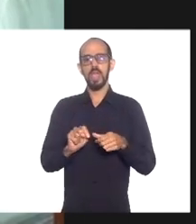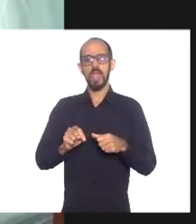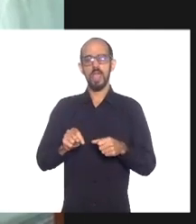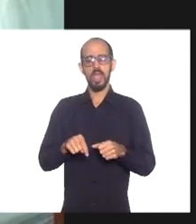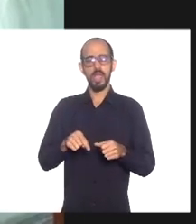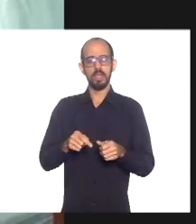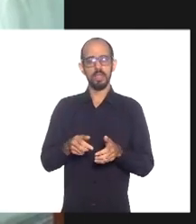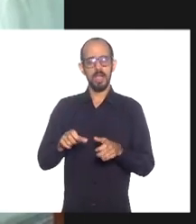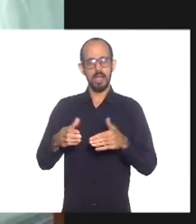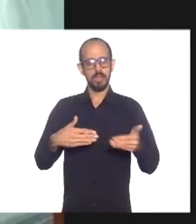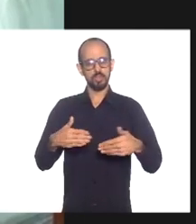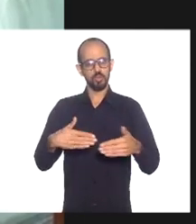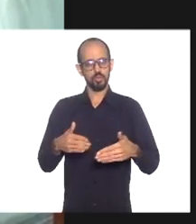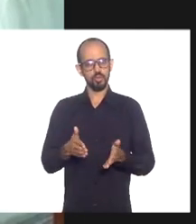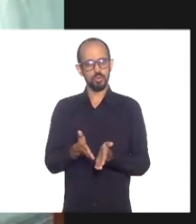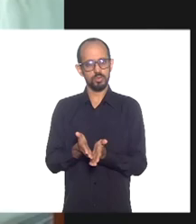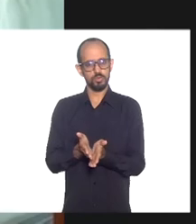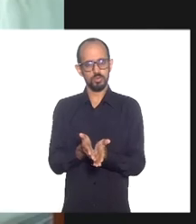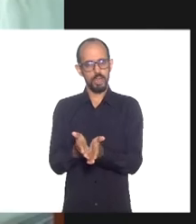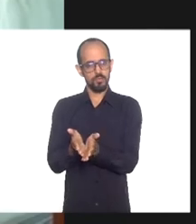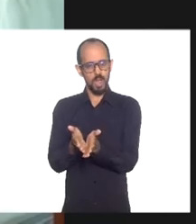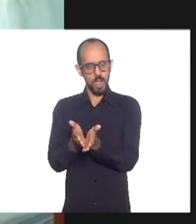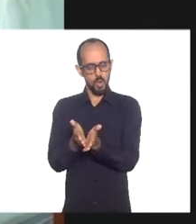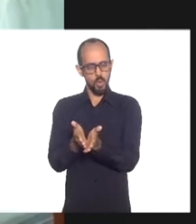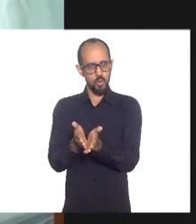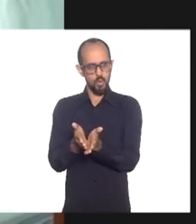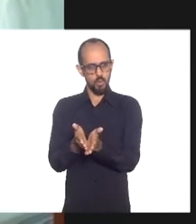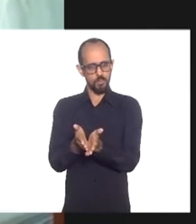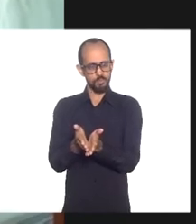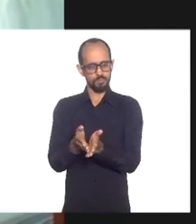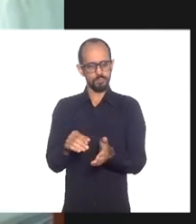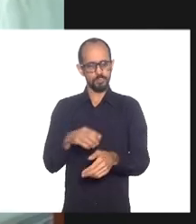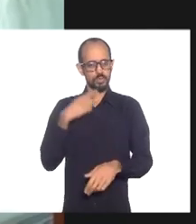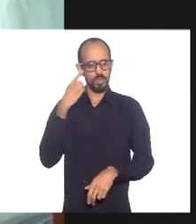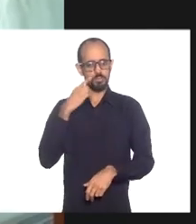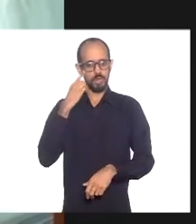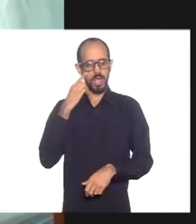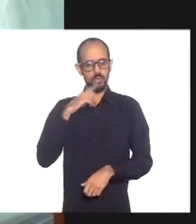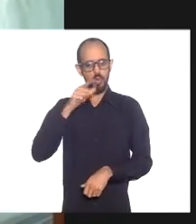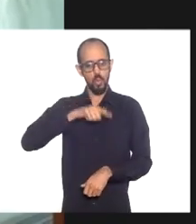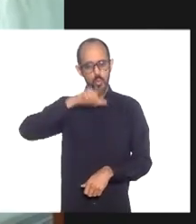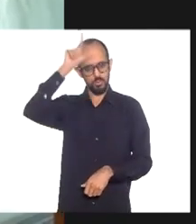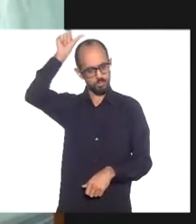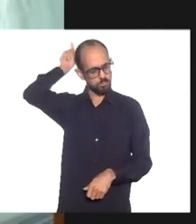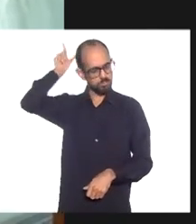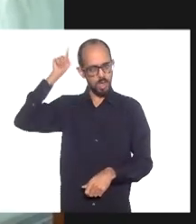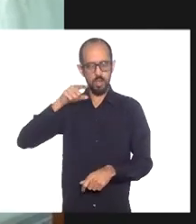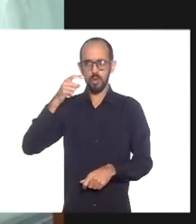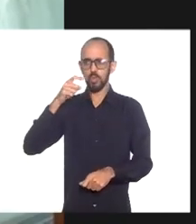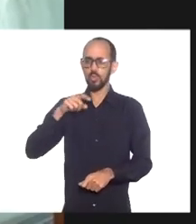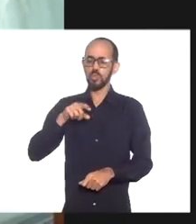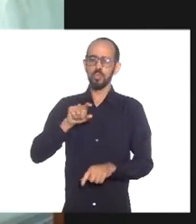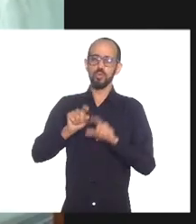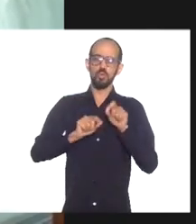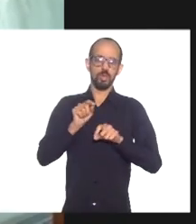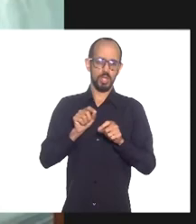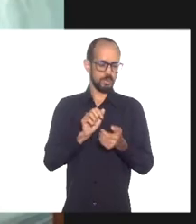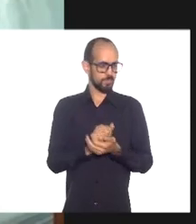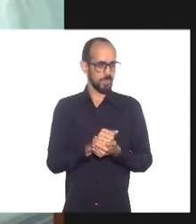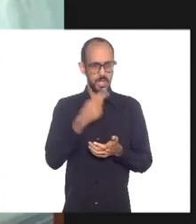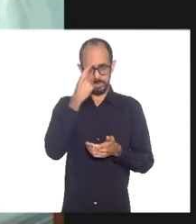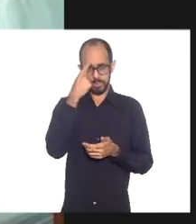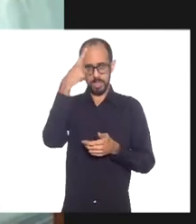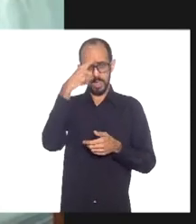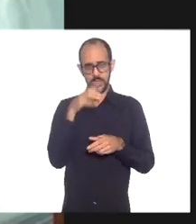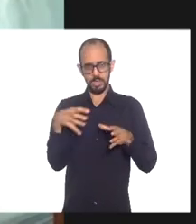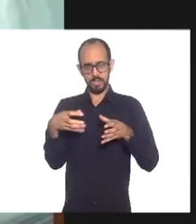naval, offshore, petróleo e gás, doutor Mauro, deputado Luiz Paulo. A ideia da criação